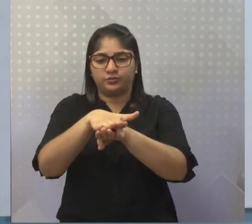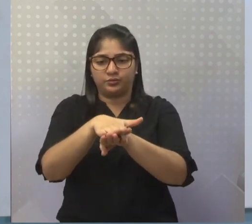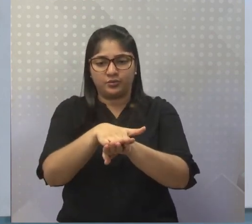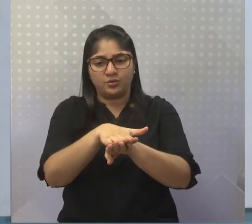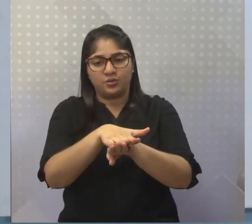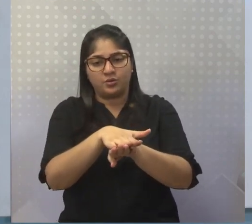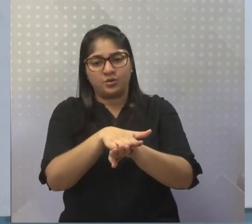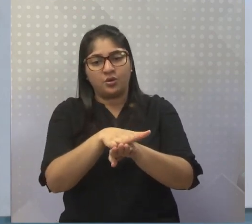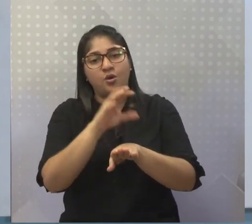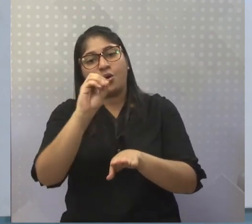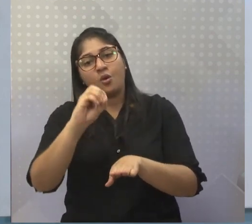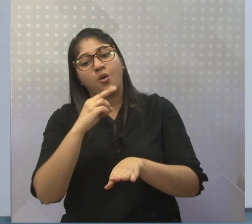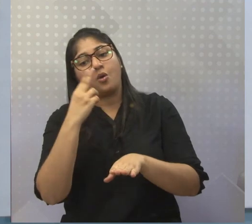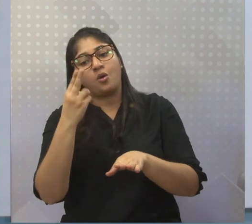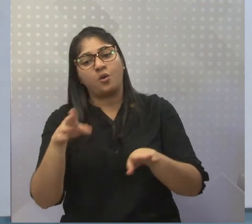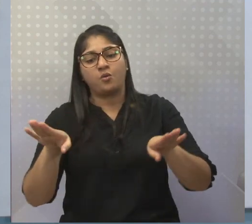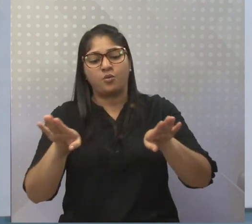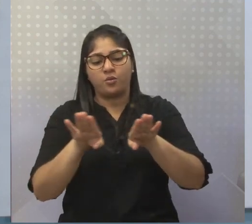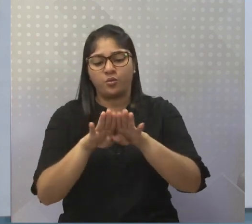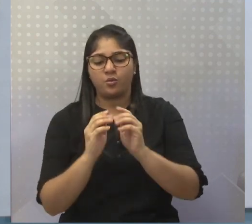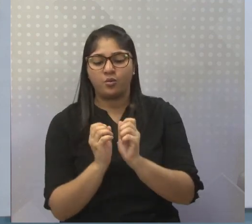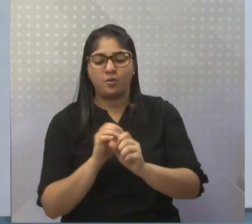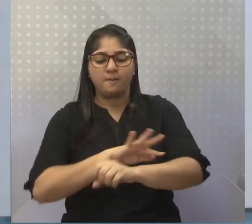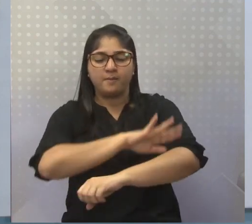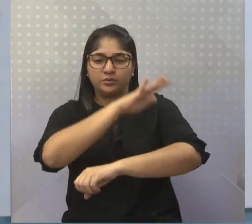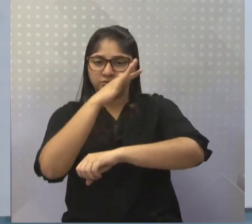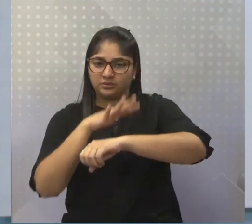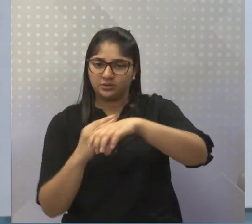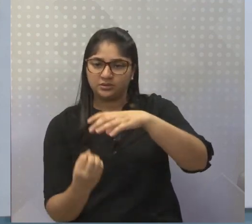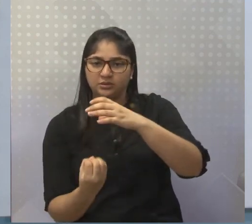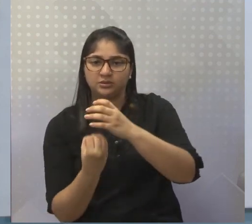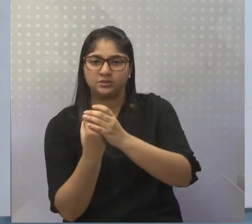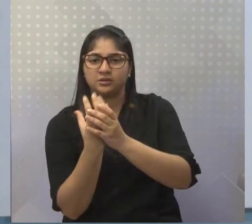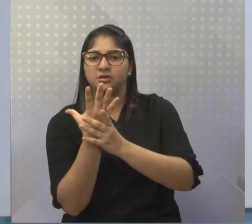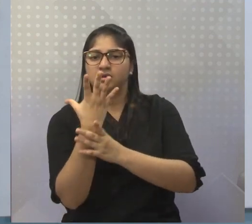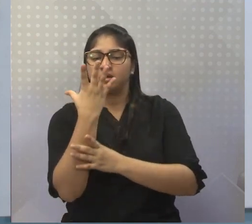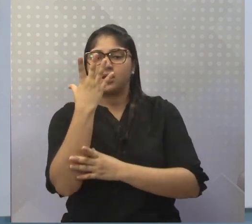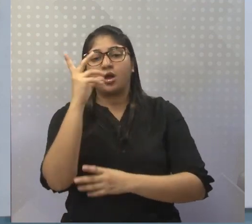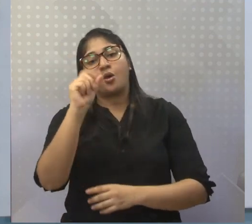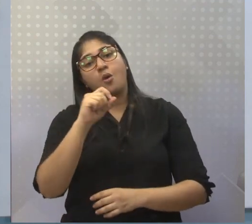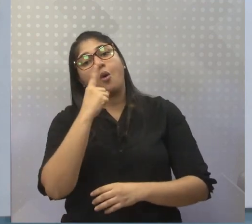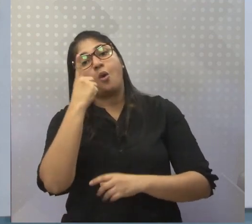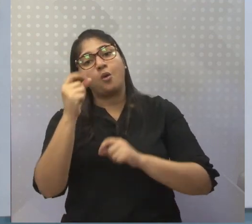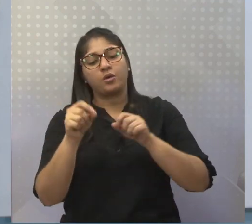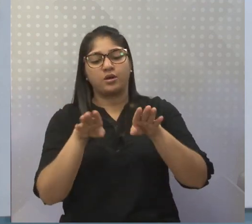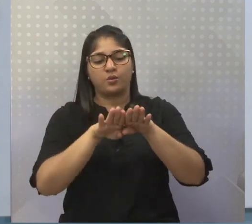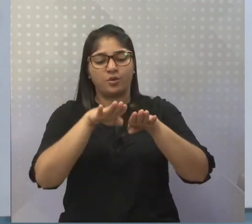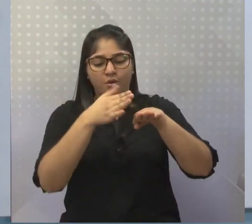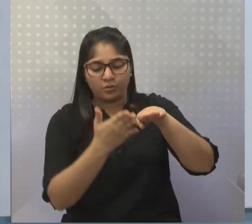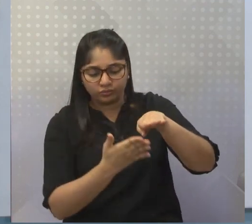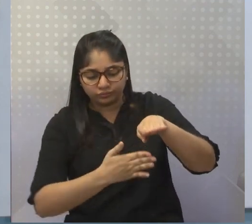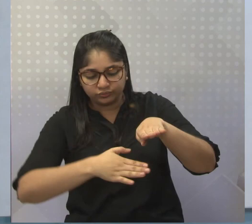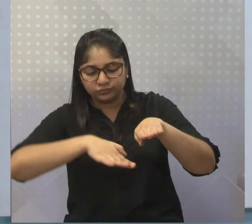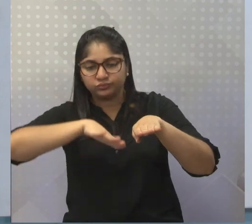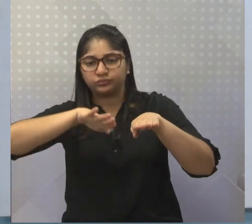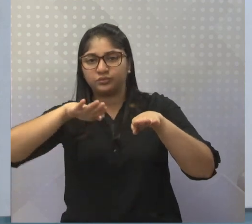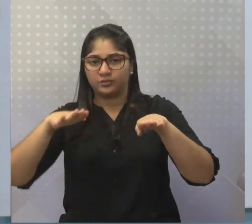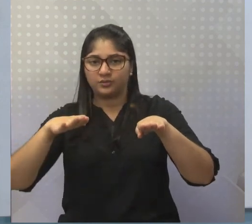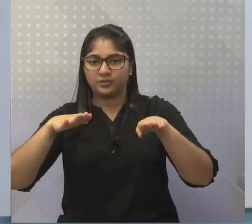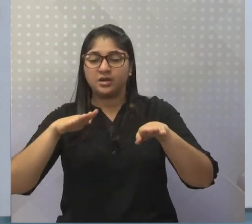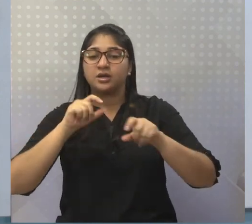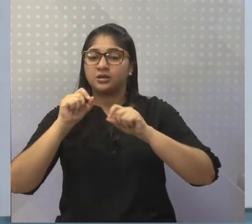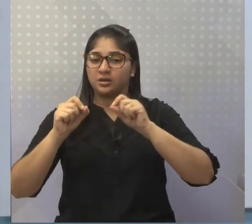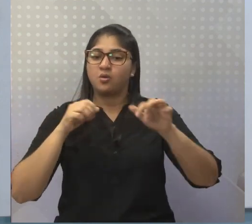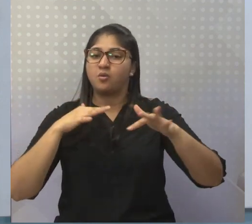falei pode provocar ali a formação de cadeias de montanhas podem provocar também depressão então nessa nesse movimento